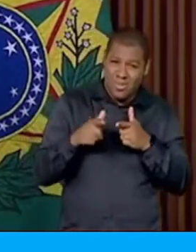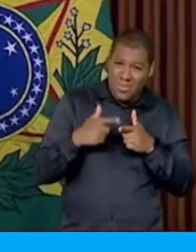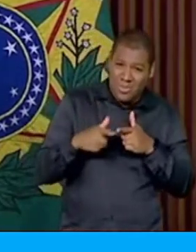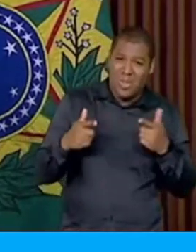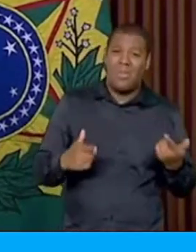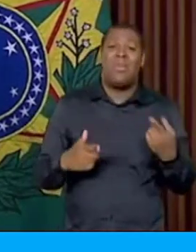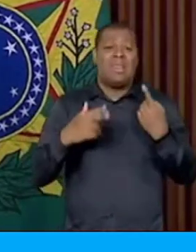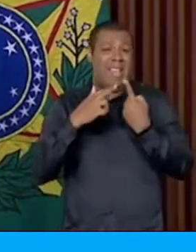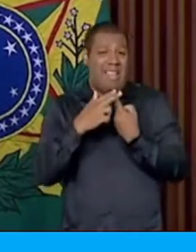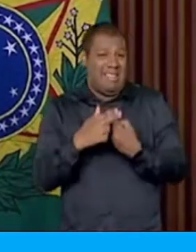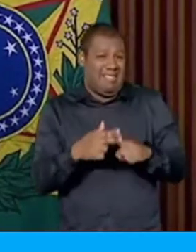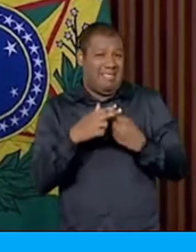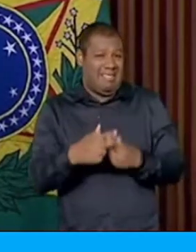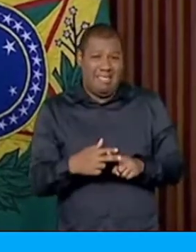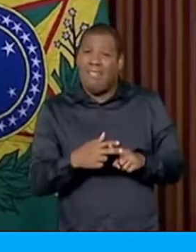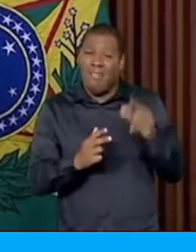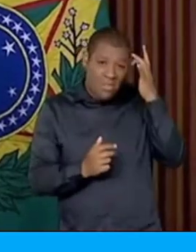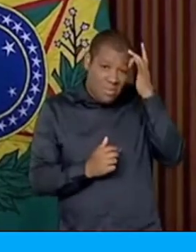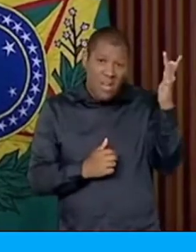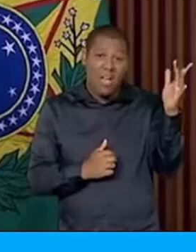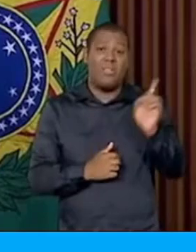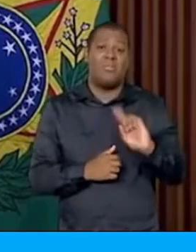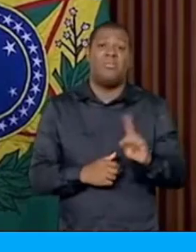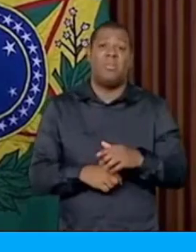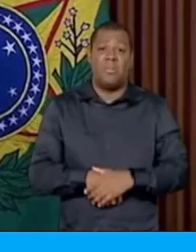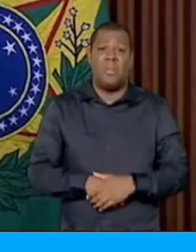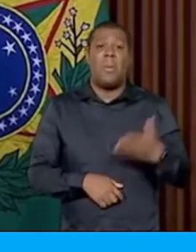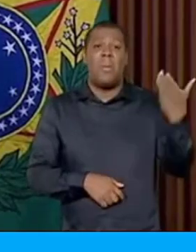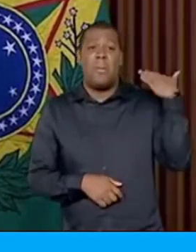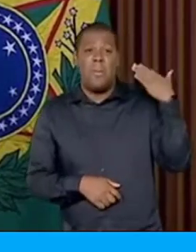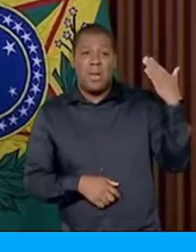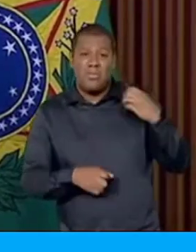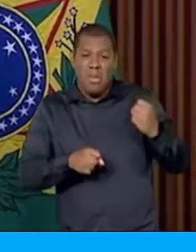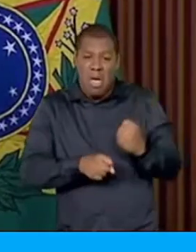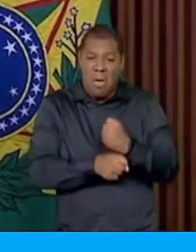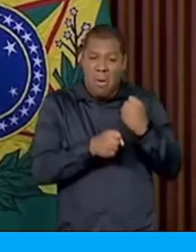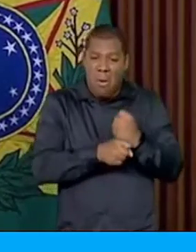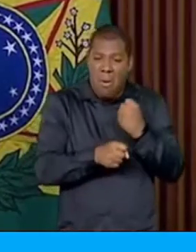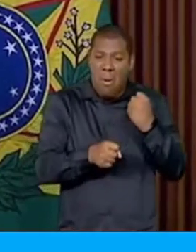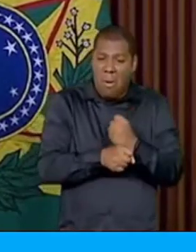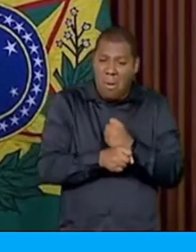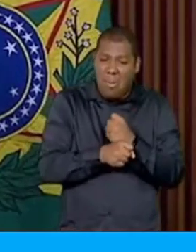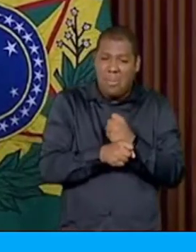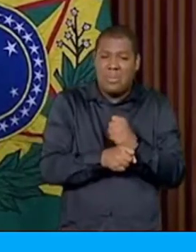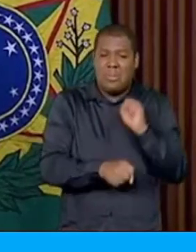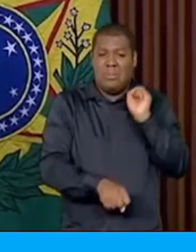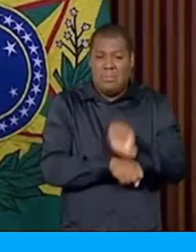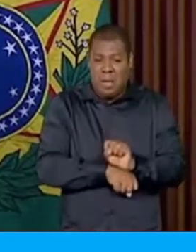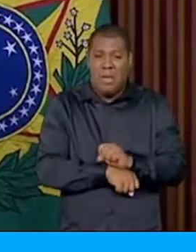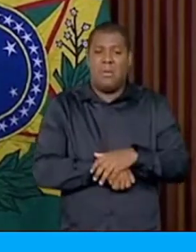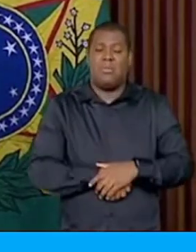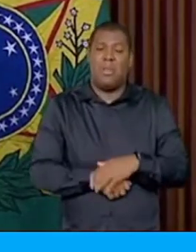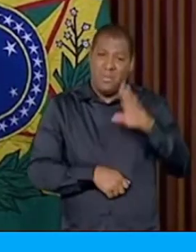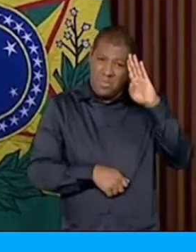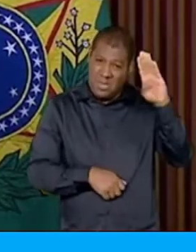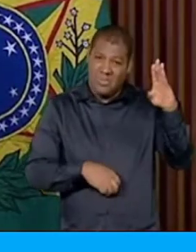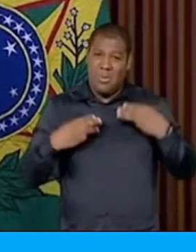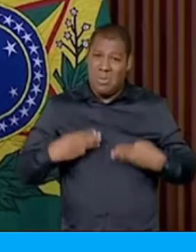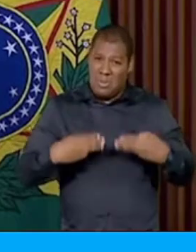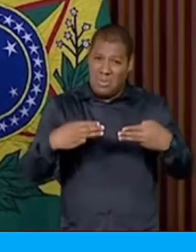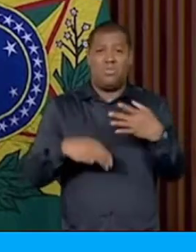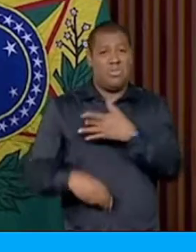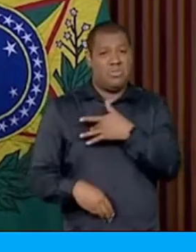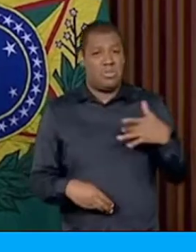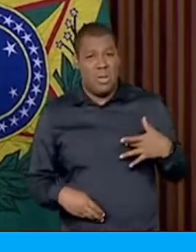nova. Todo mundo sabe a quantidade de obras em cada área que vocês pegaram, sobretudo no Ministério da Saúde, a quantidade